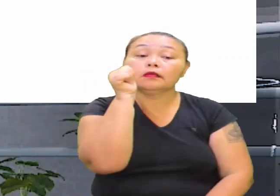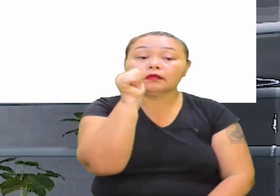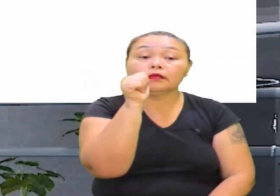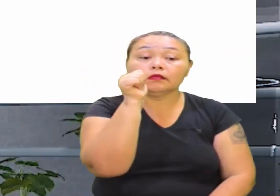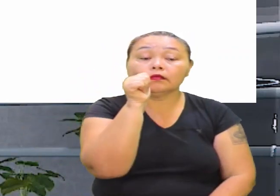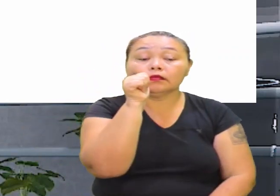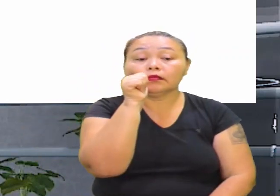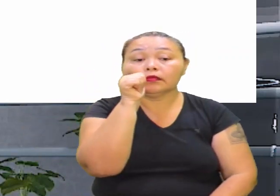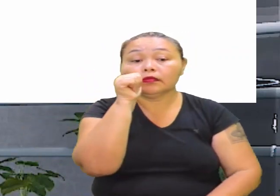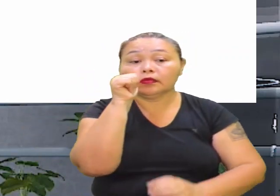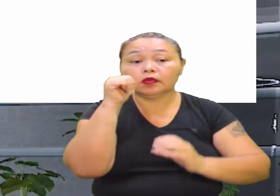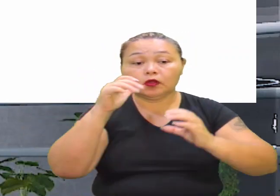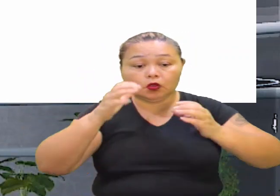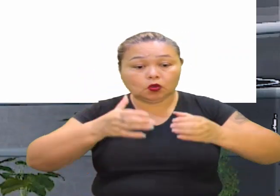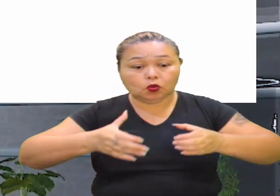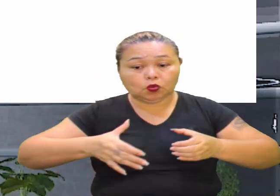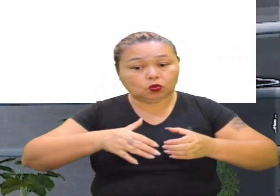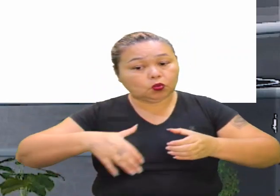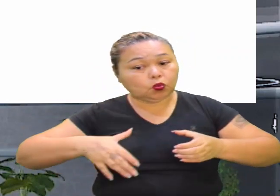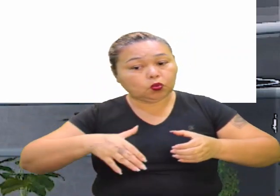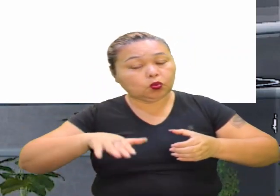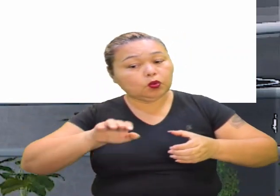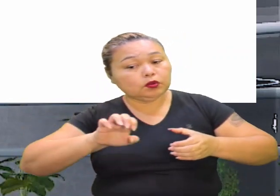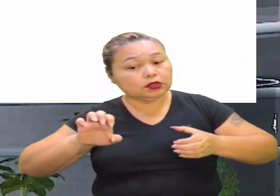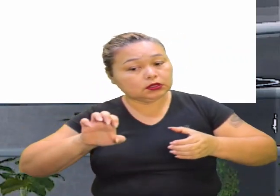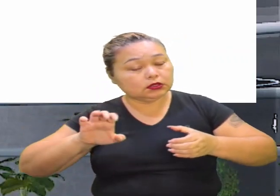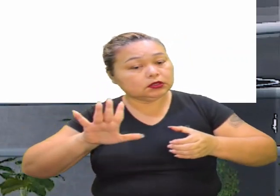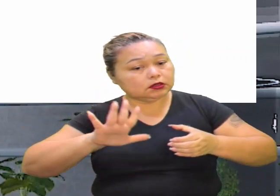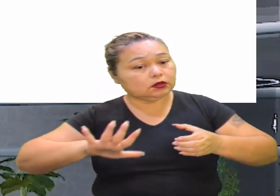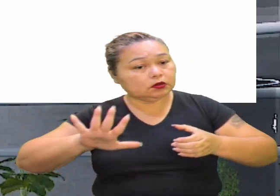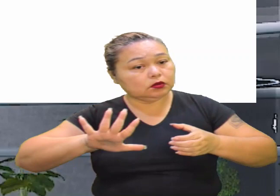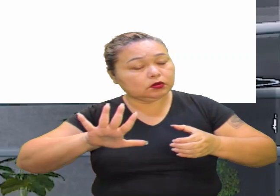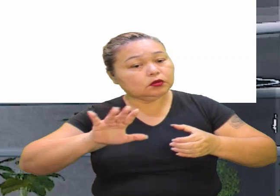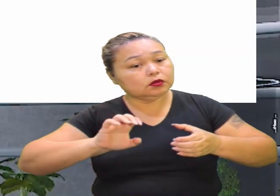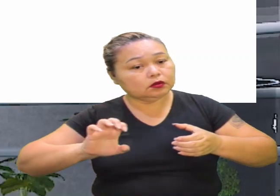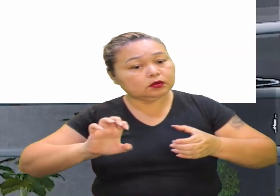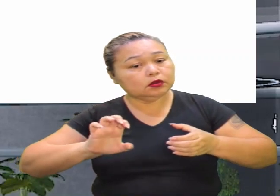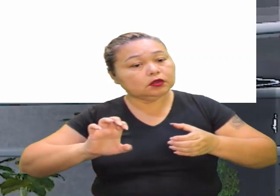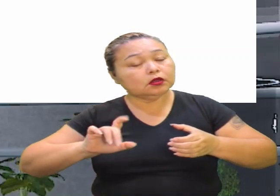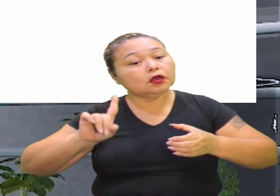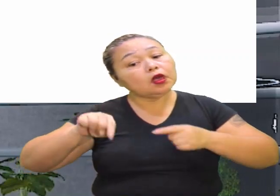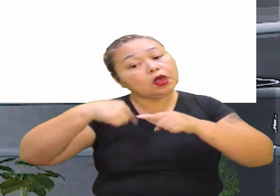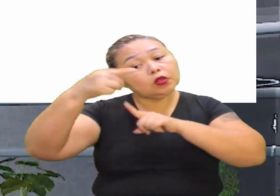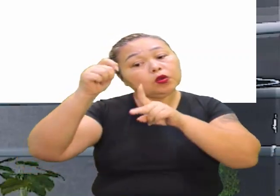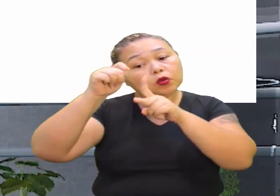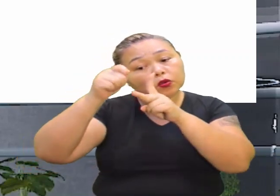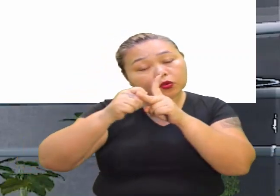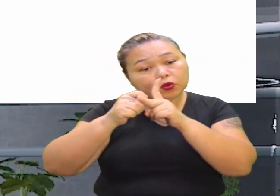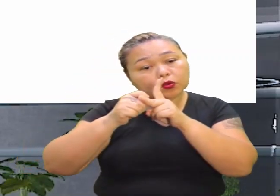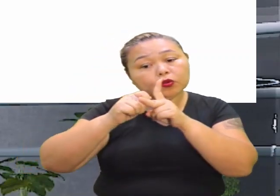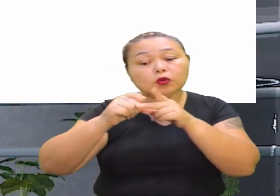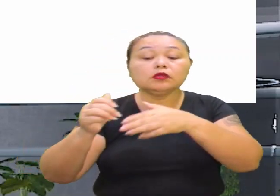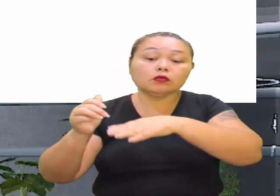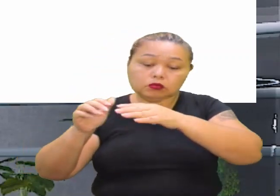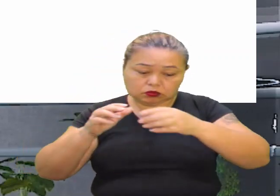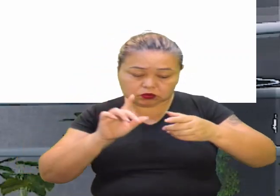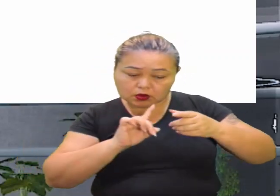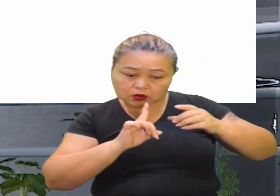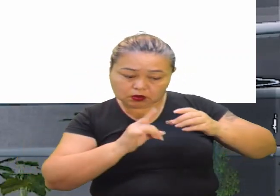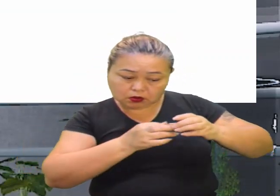ela ovula do lado esquerdo, no ovário, e no outro mês, ela ovula do lado